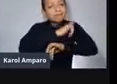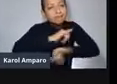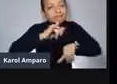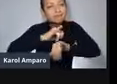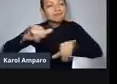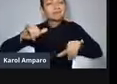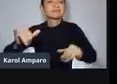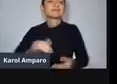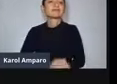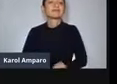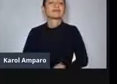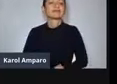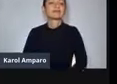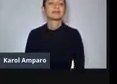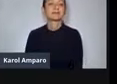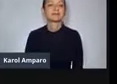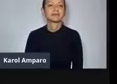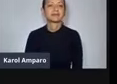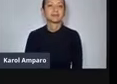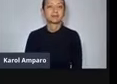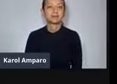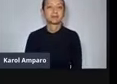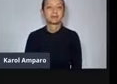Pode passar.